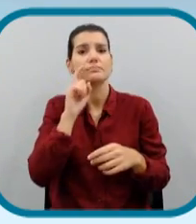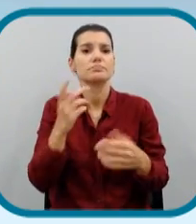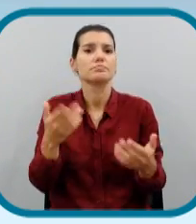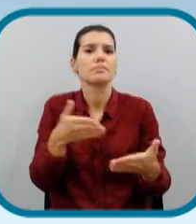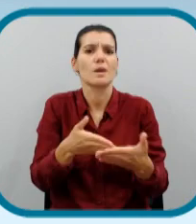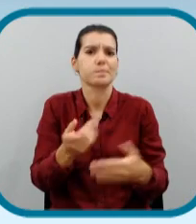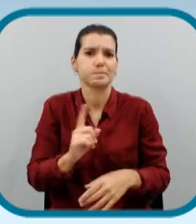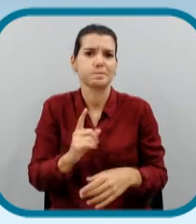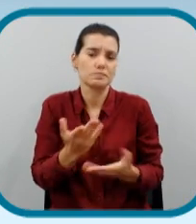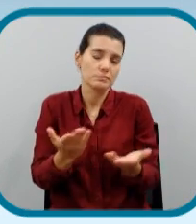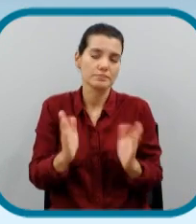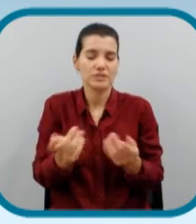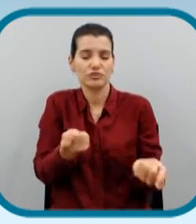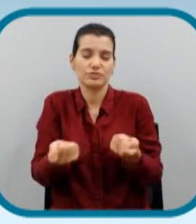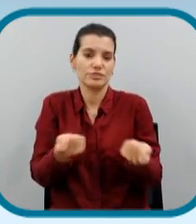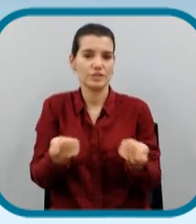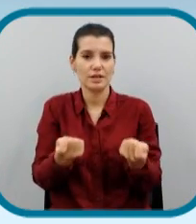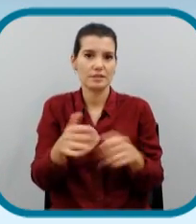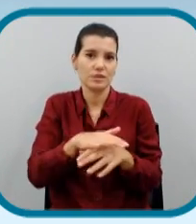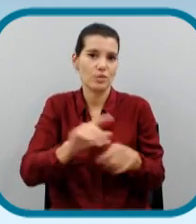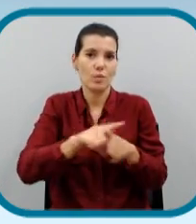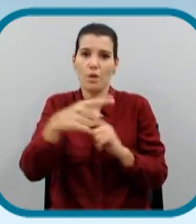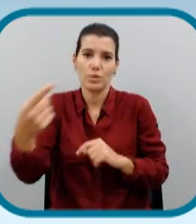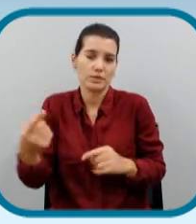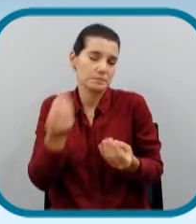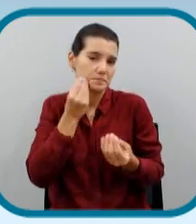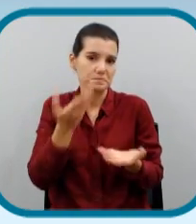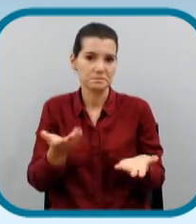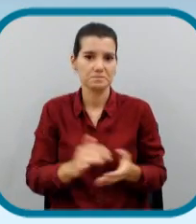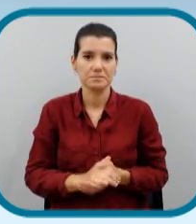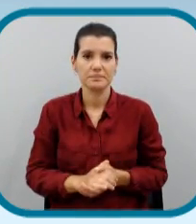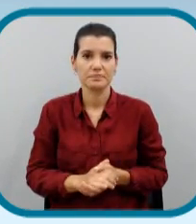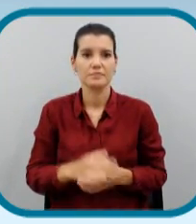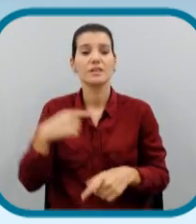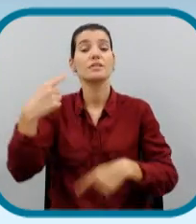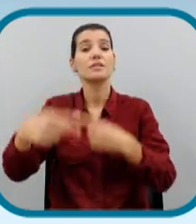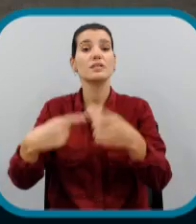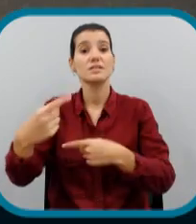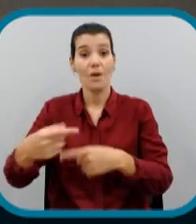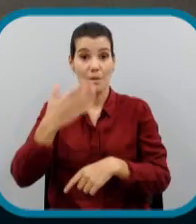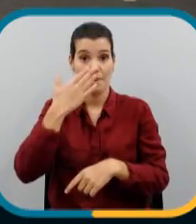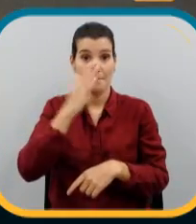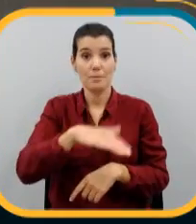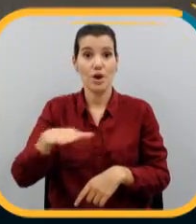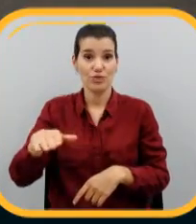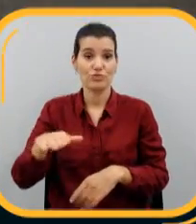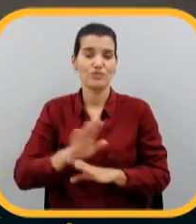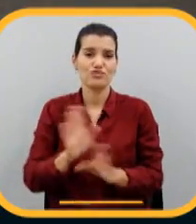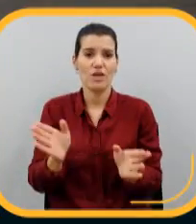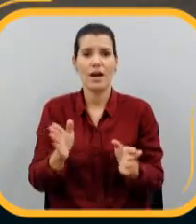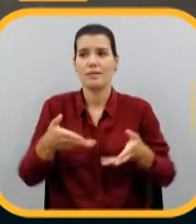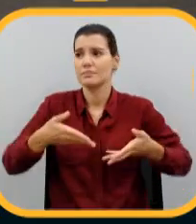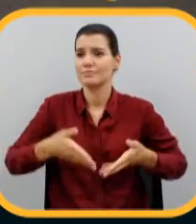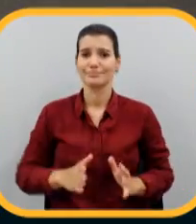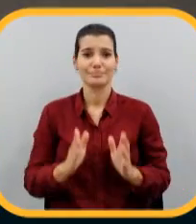acho que, do ponto de vista da cibersegurança, não é propriamente um entrave. É algo que tem que ser gerido, como todas as outras situações, não é? Portanto, as gerações mais novas